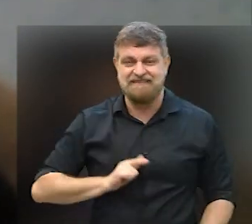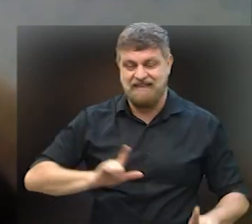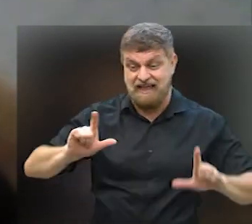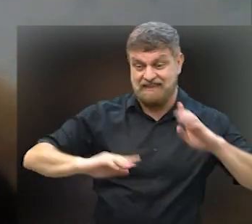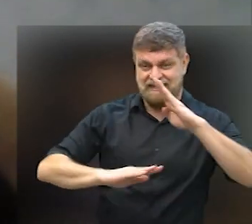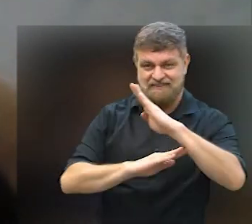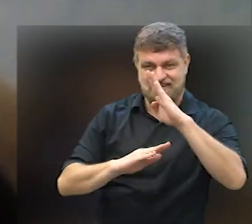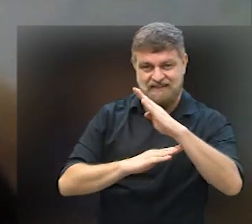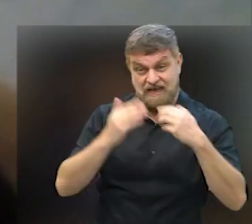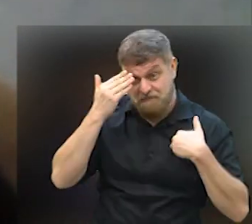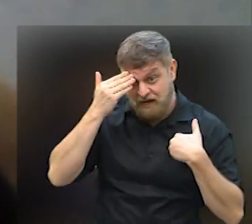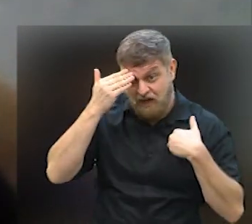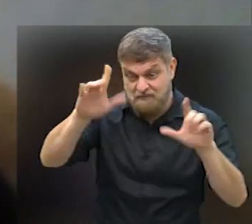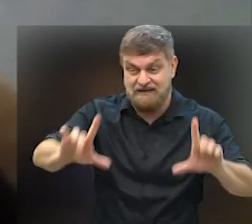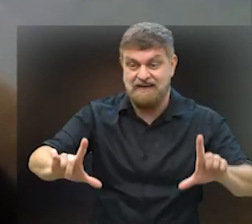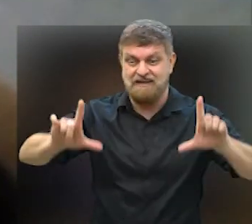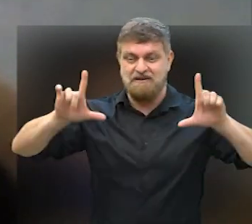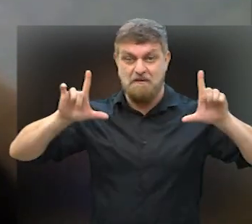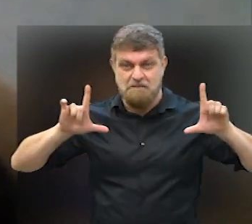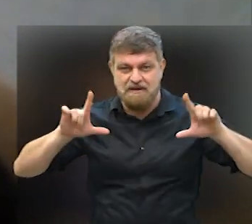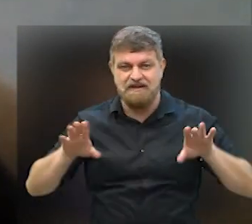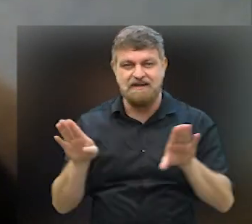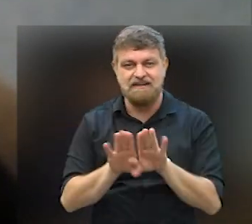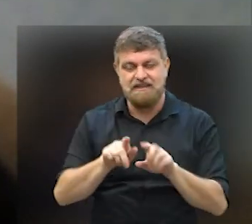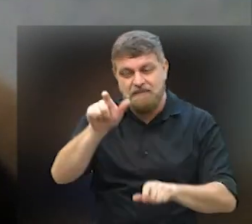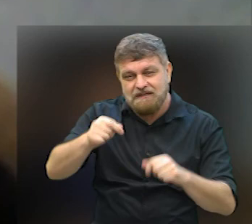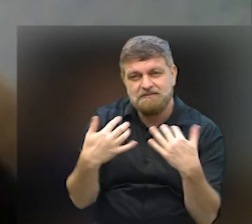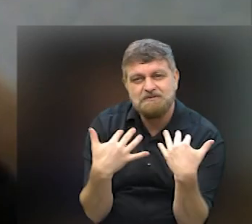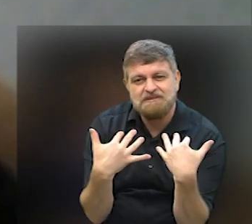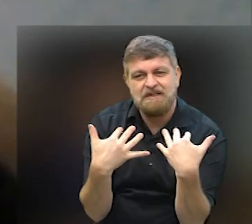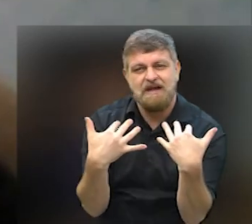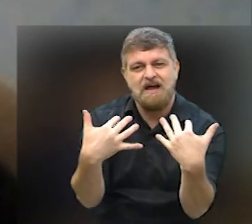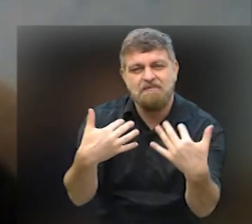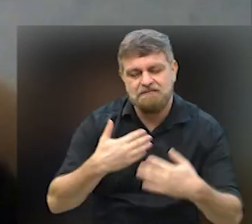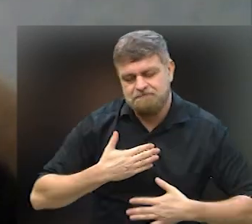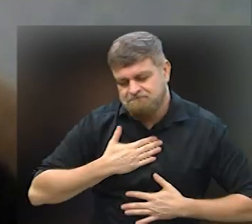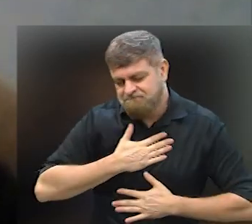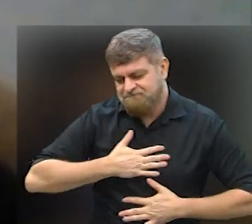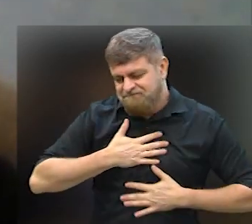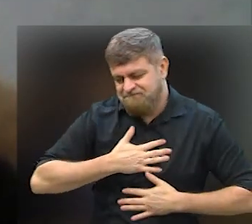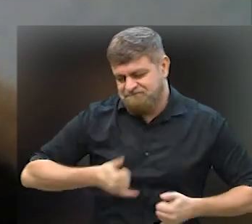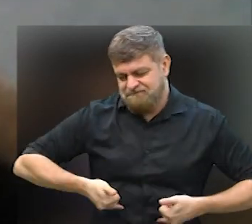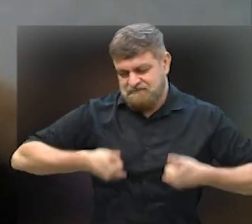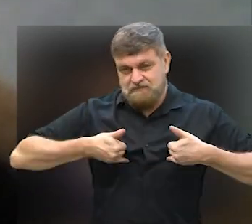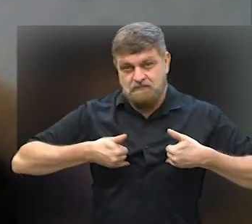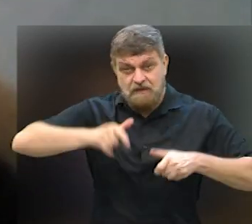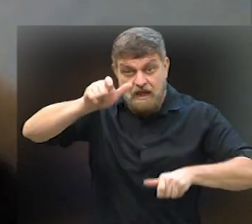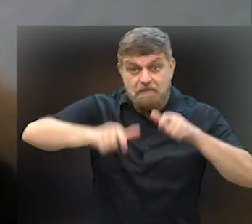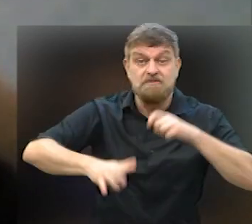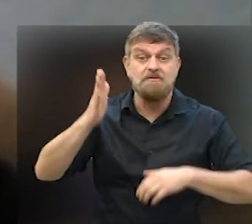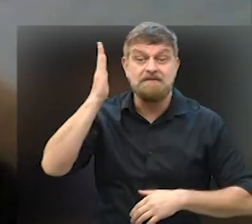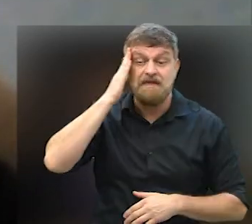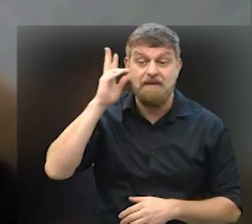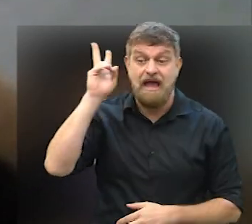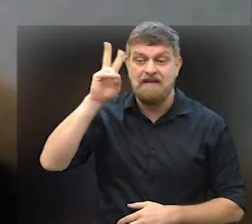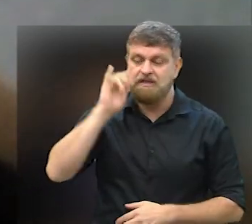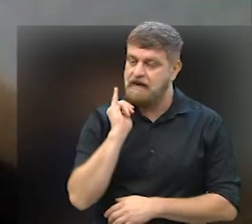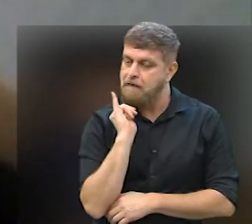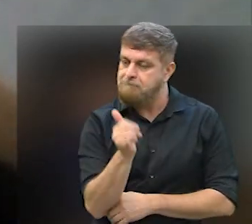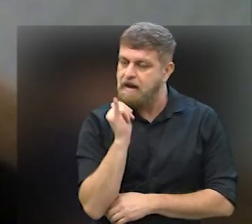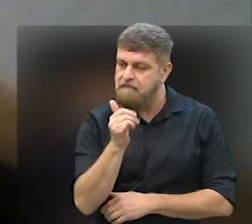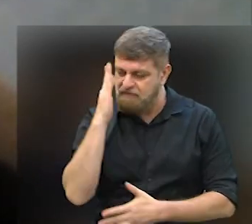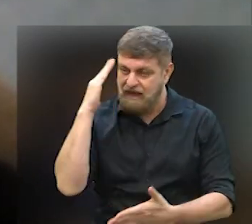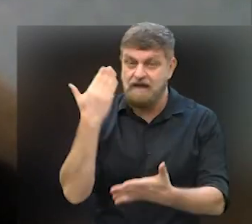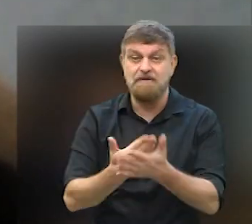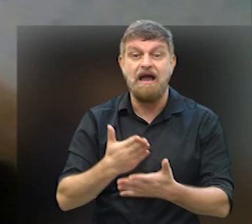TV Câmara por essa recepção, e obrigada a todos que estão assistindo. É sempre uma honra, né? As pessoas escutarem a nossa história, confiarem na